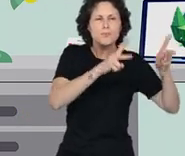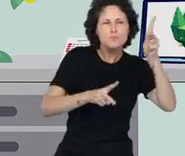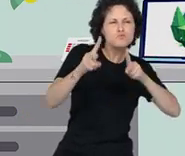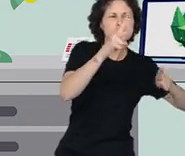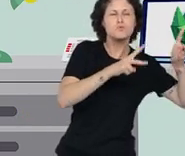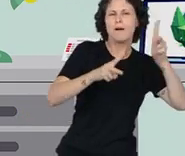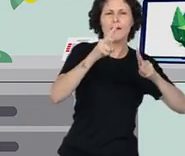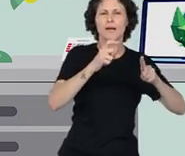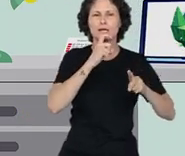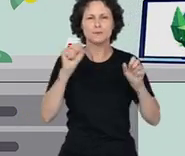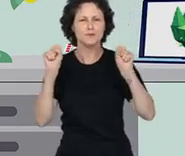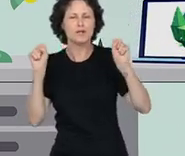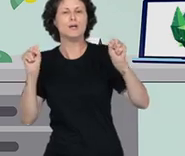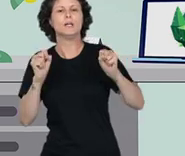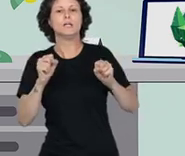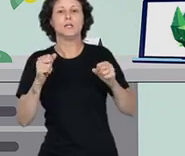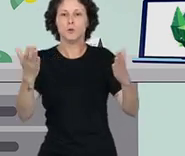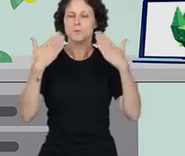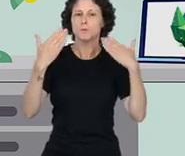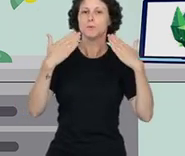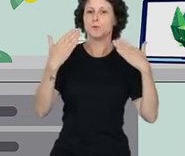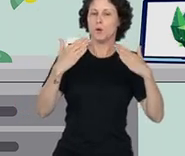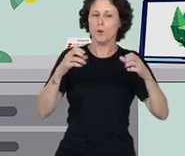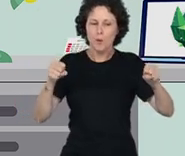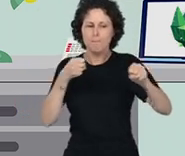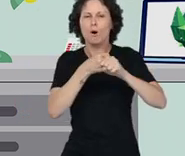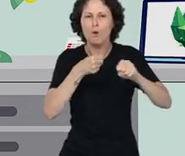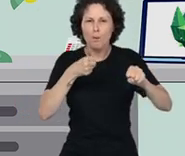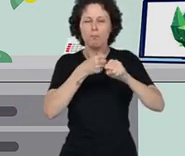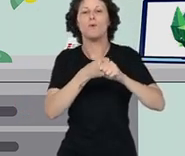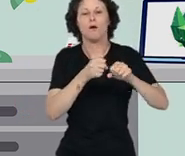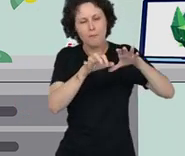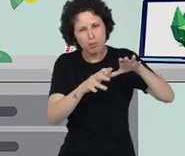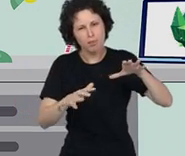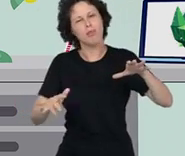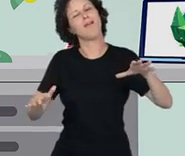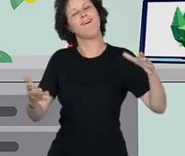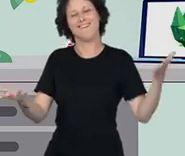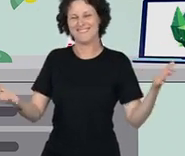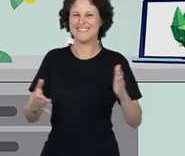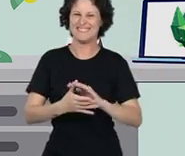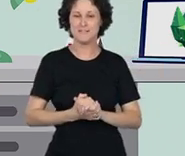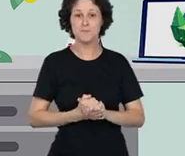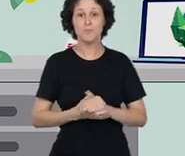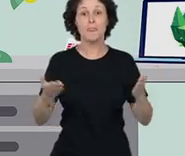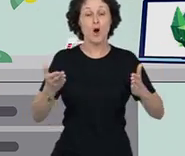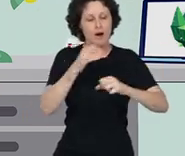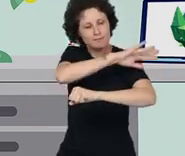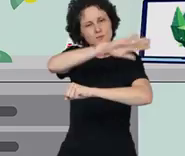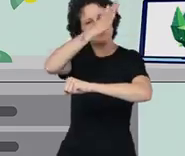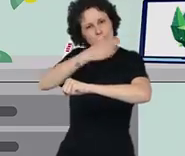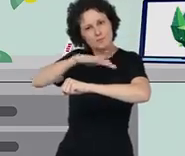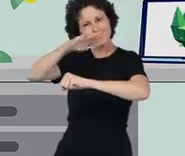bem importante na mudança das formas de relevo em nosso planeta, vamos voltar para as paisagens. Falamos das montanhas e